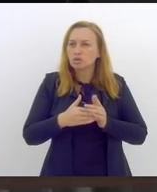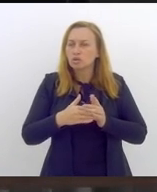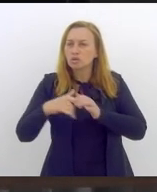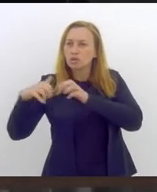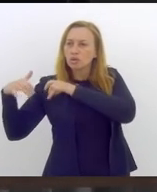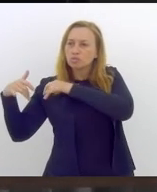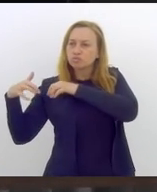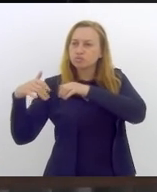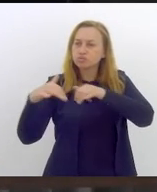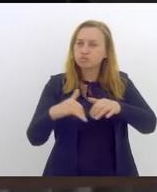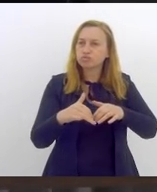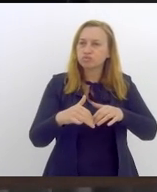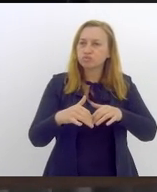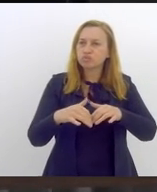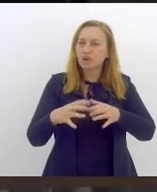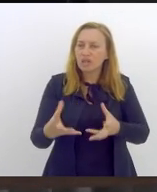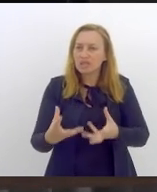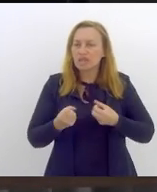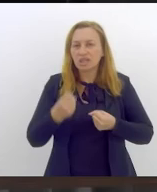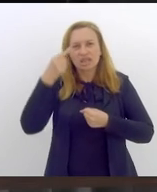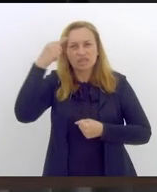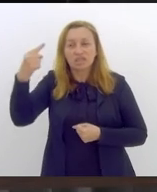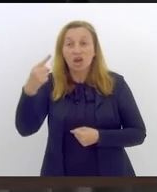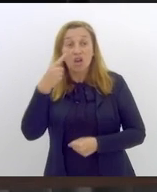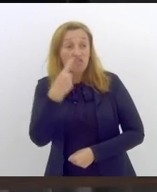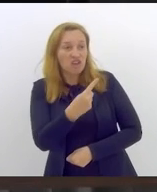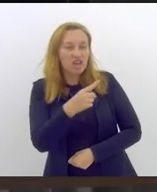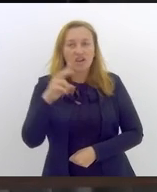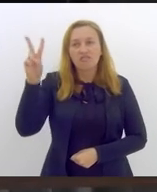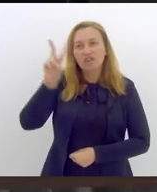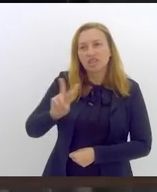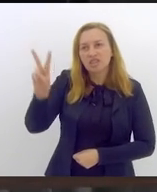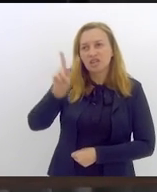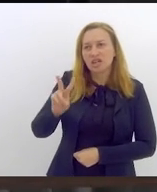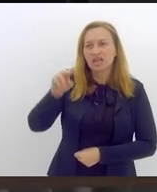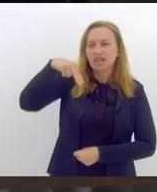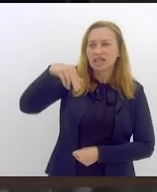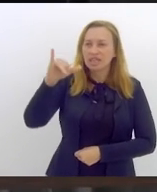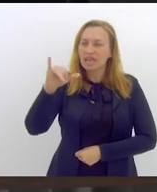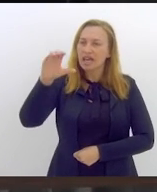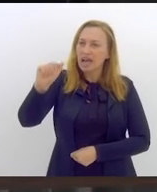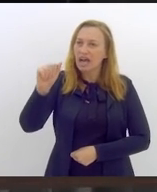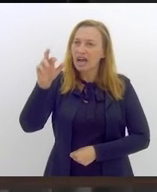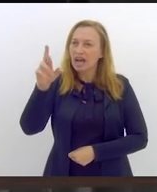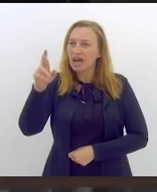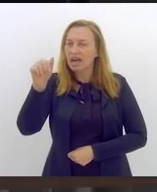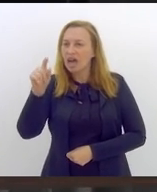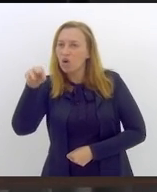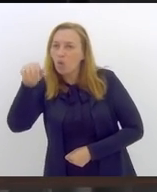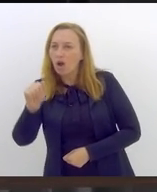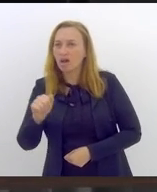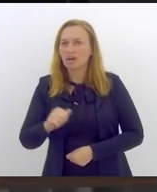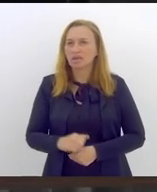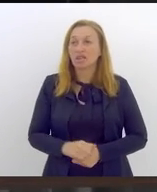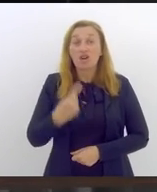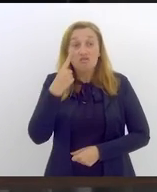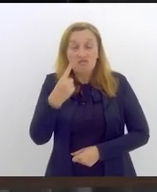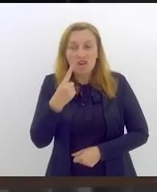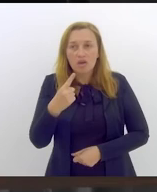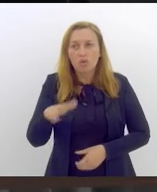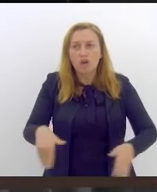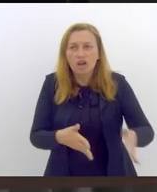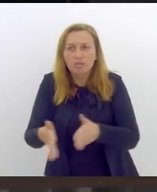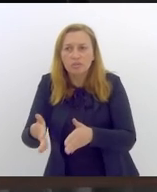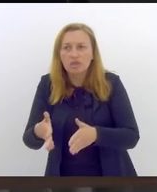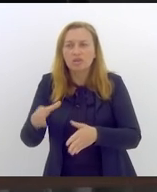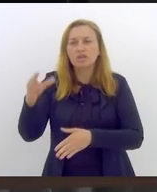ideias Veja a Venezuela veja Nicarágua veja o caminho que está